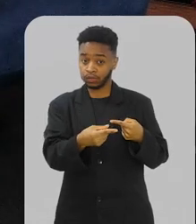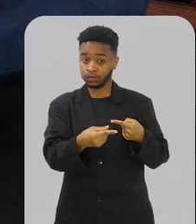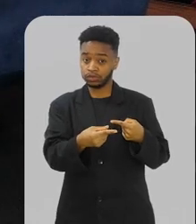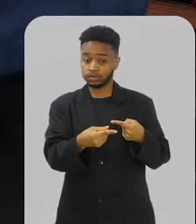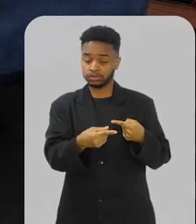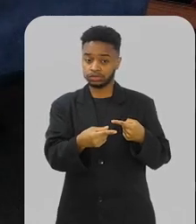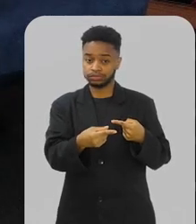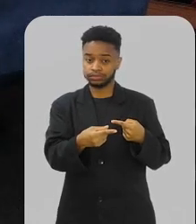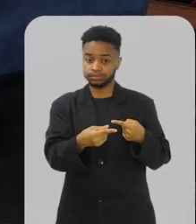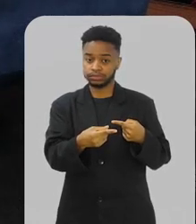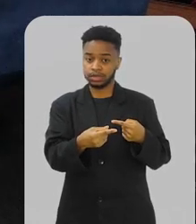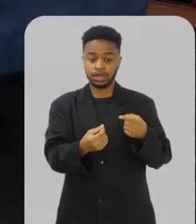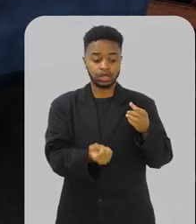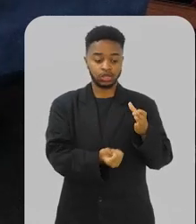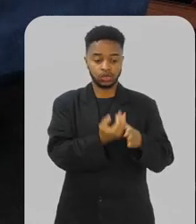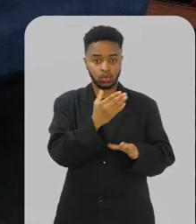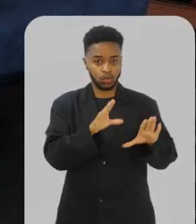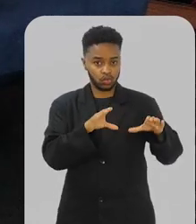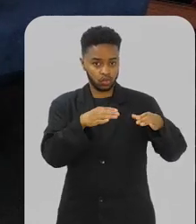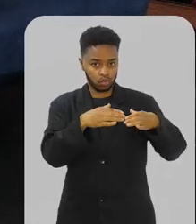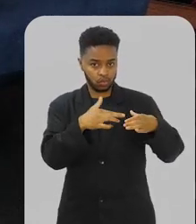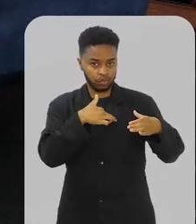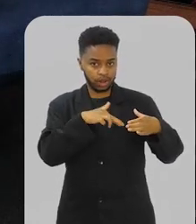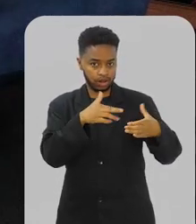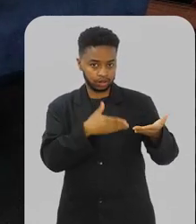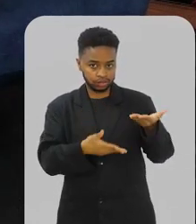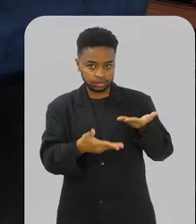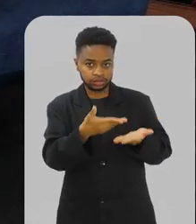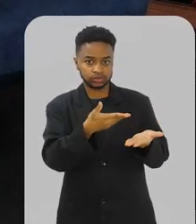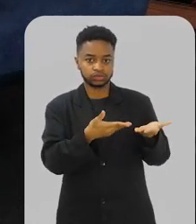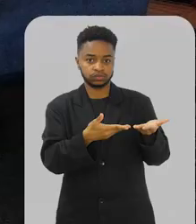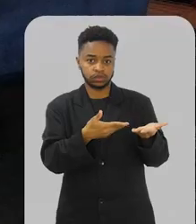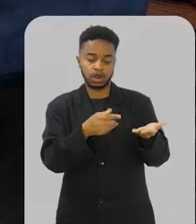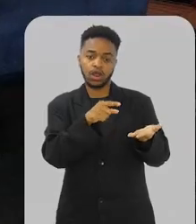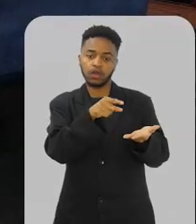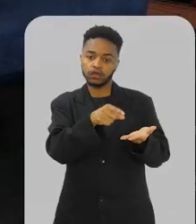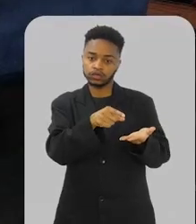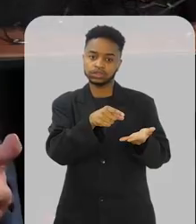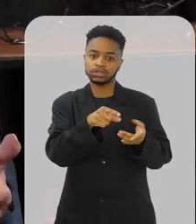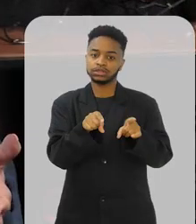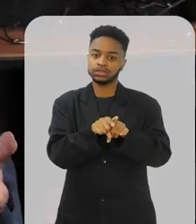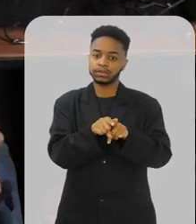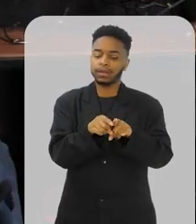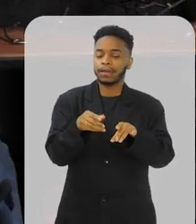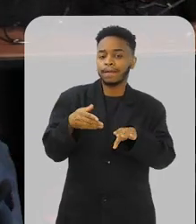dessa criação do grupo interreligioso, você também voltou a